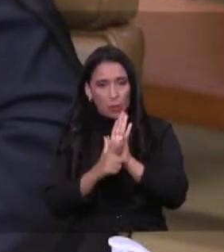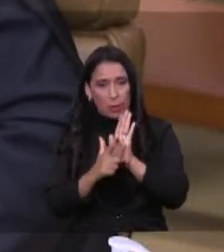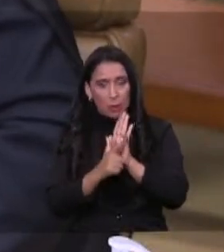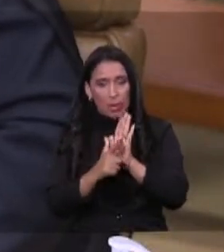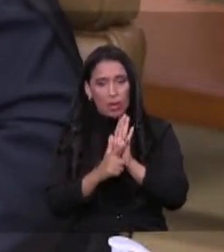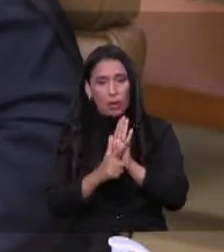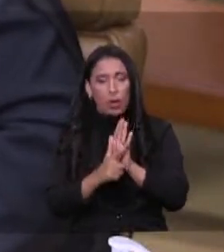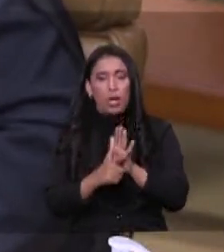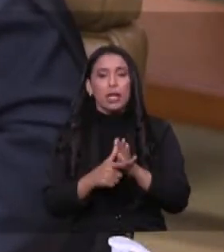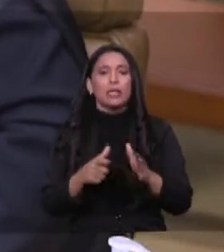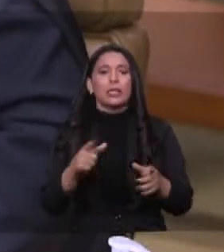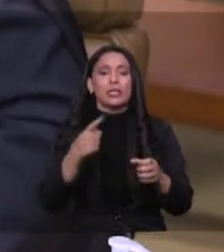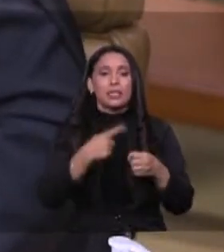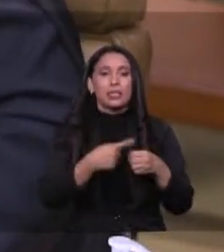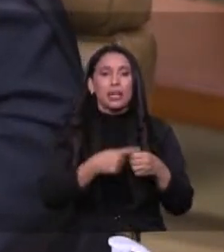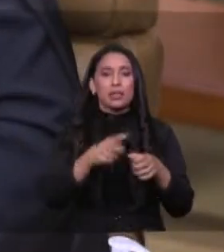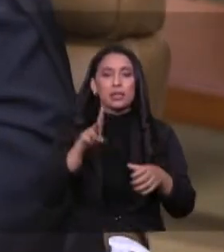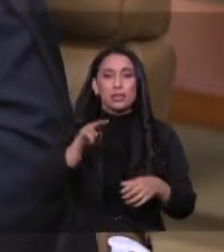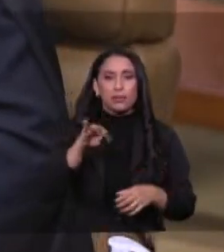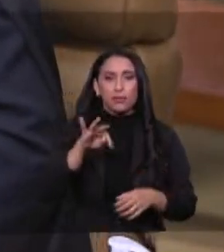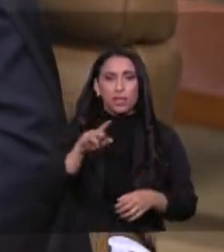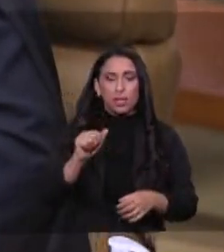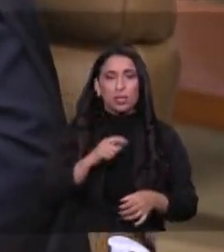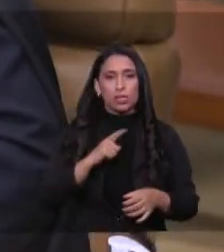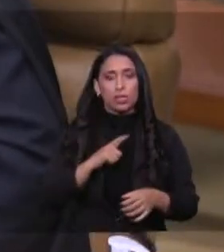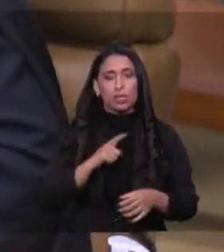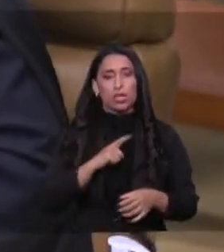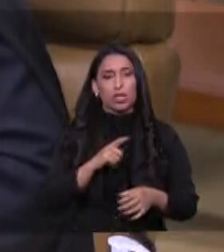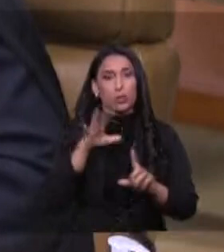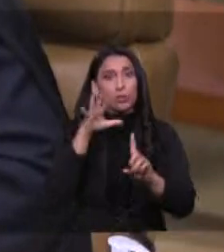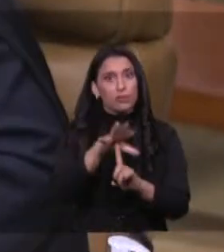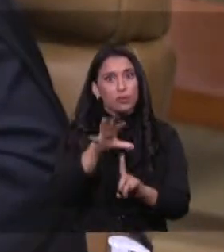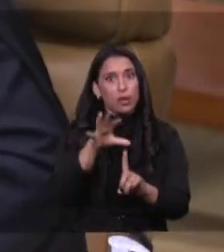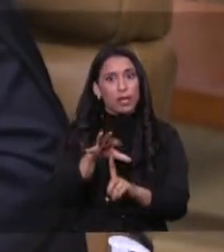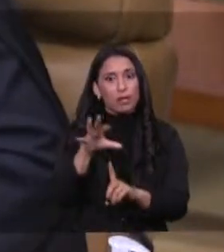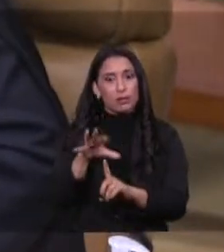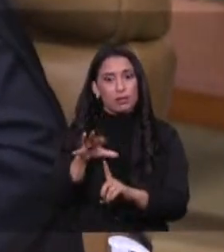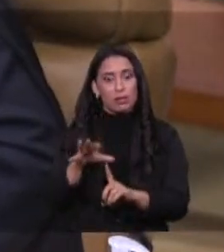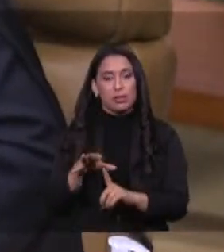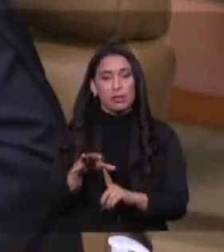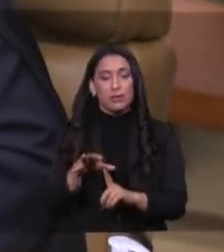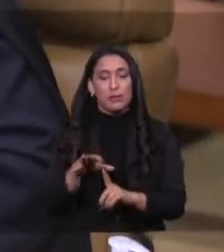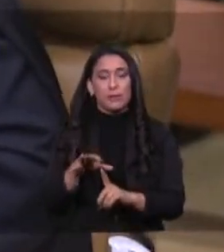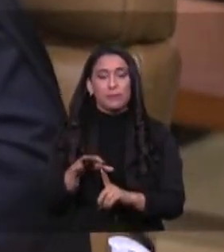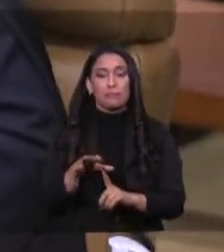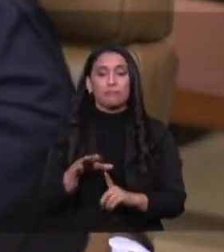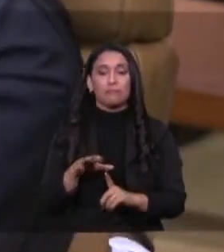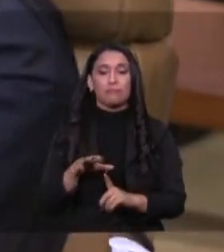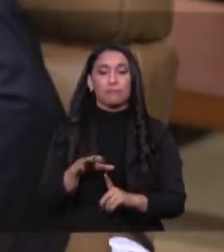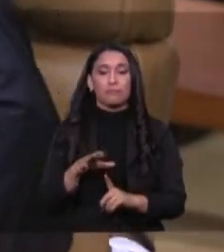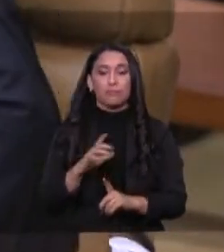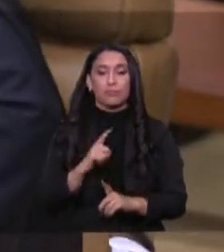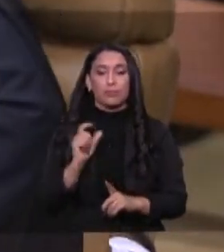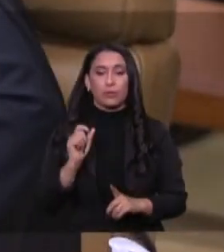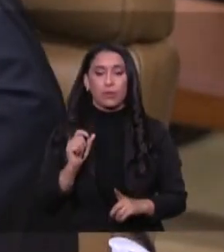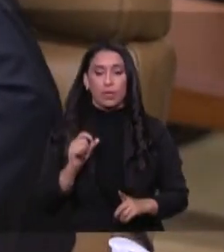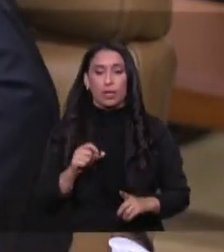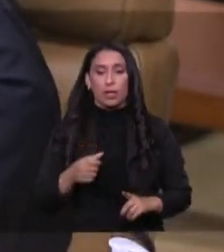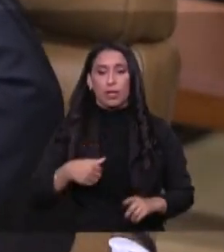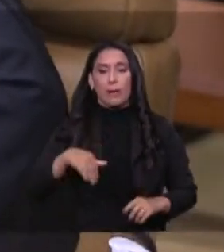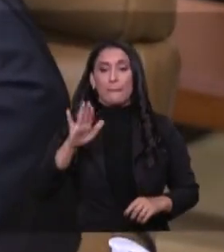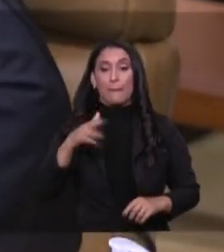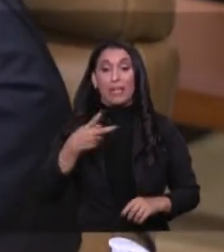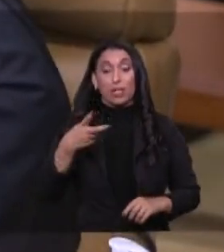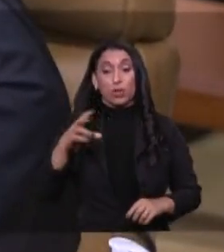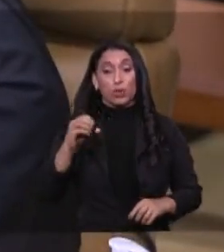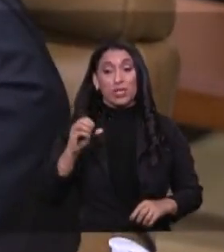dessas cidades e vilas. Pausa, fala e bebe água. Ou seja, mais de